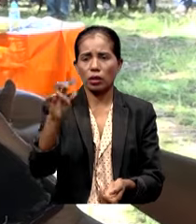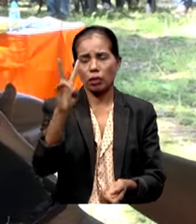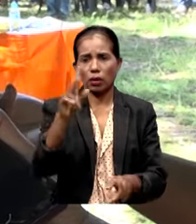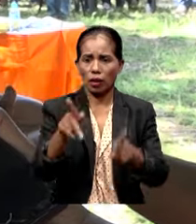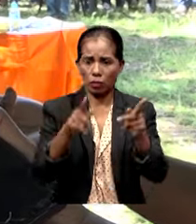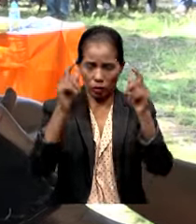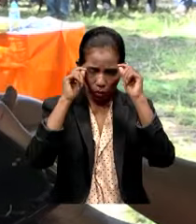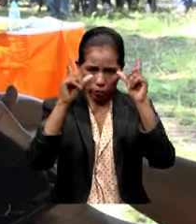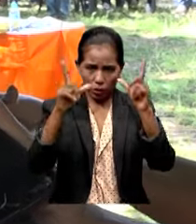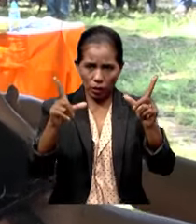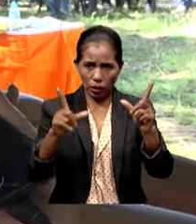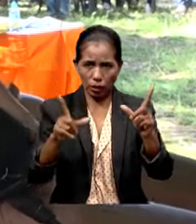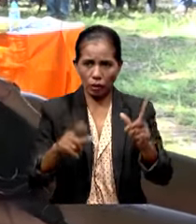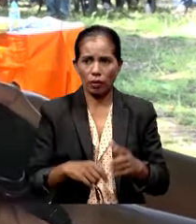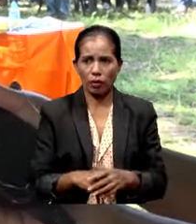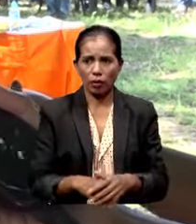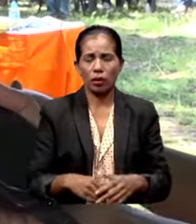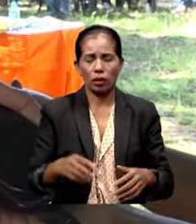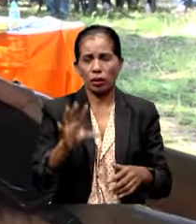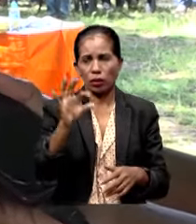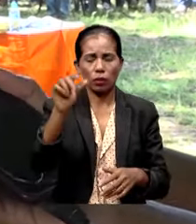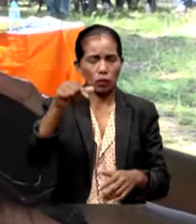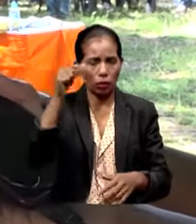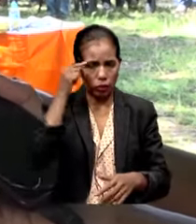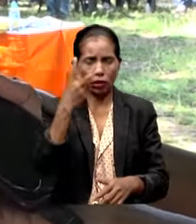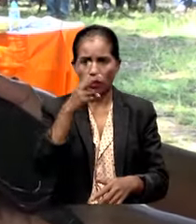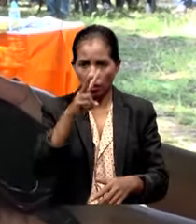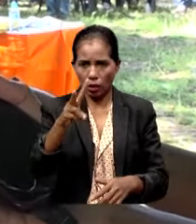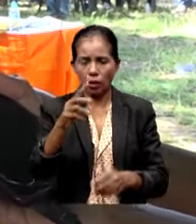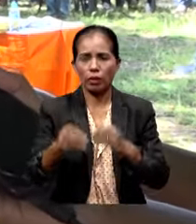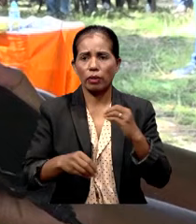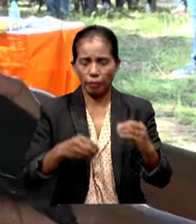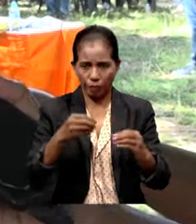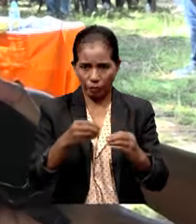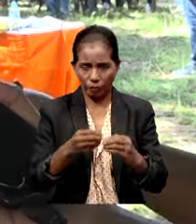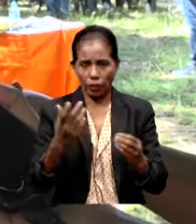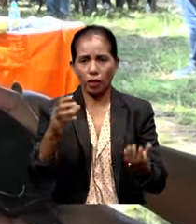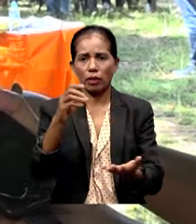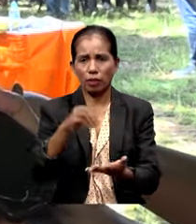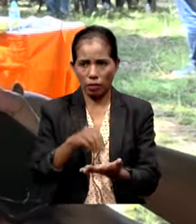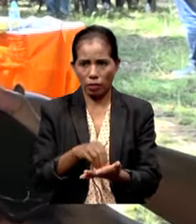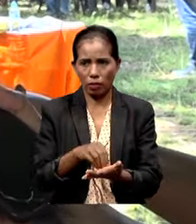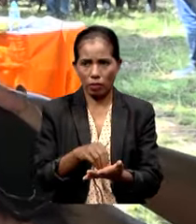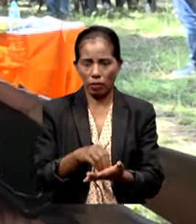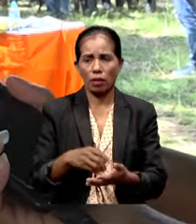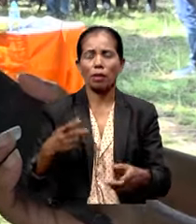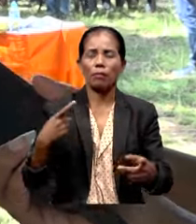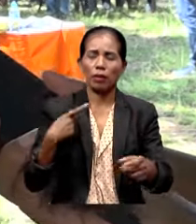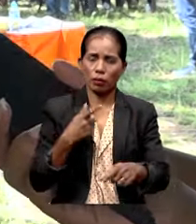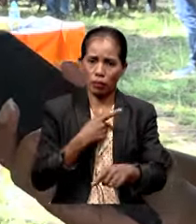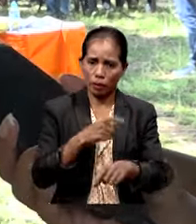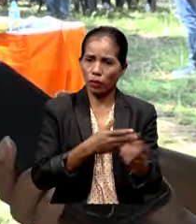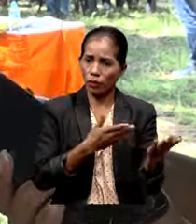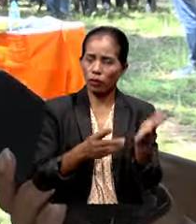da promérito, nona governo hare katak merece atu propõe ba parlamento, perpes